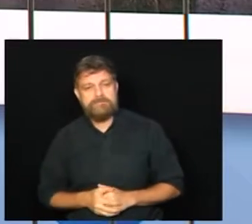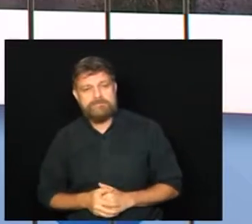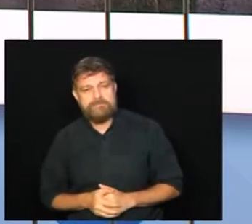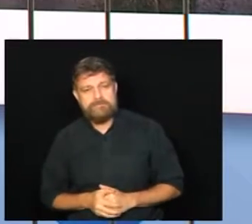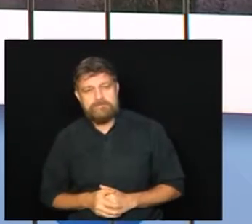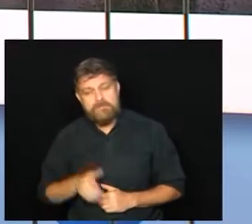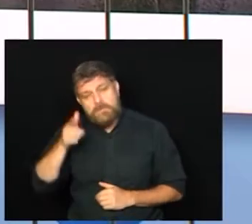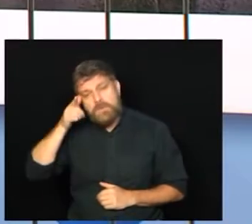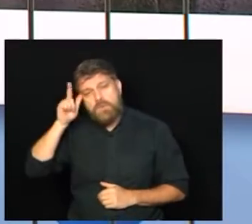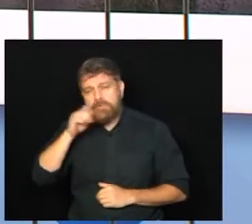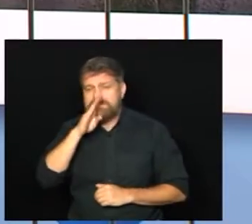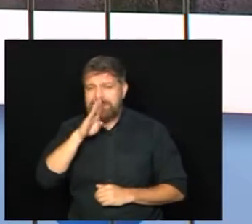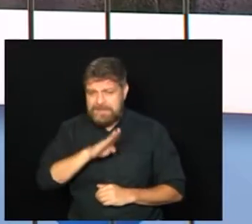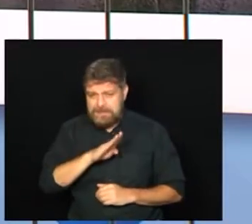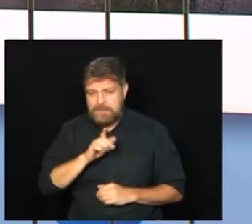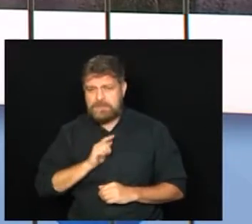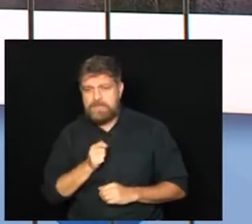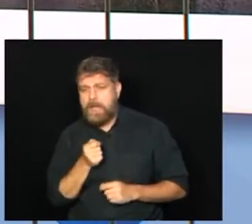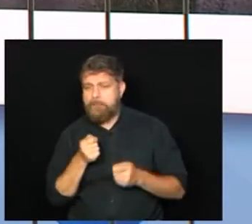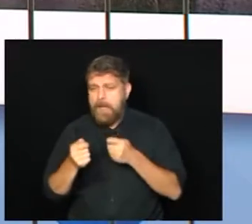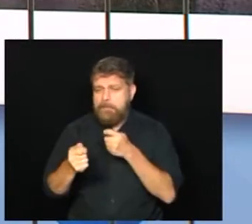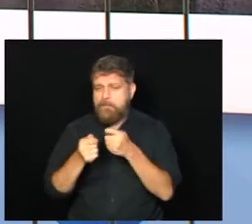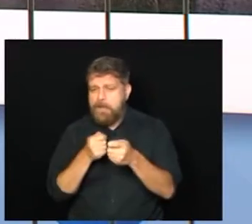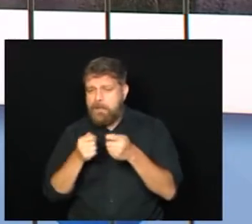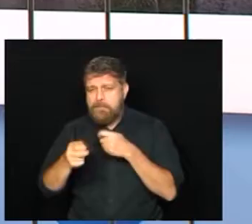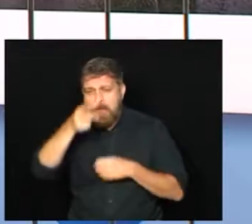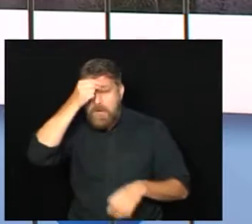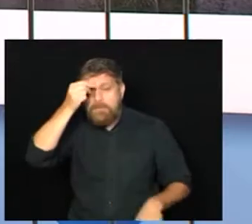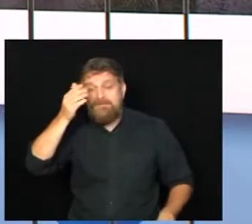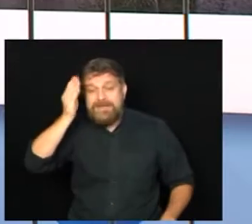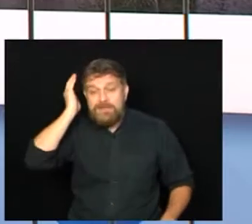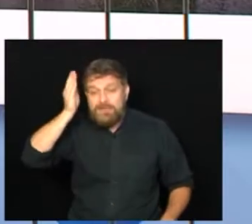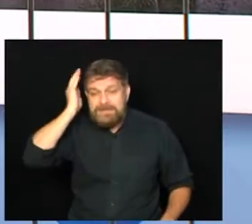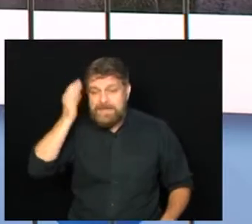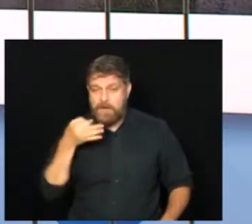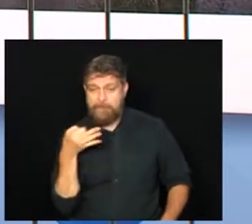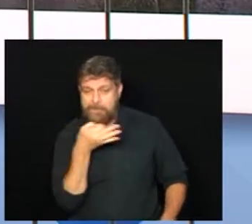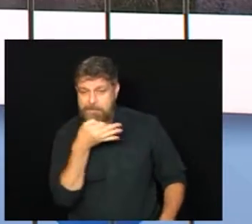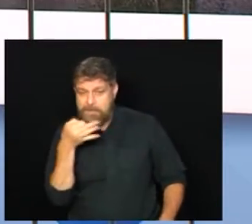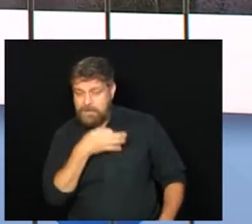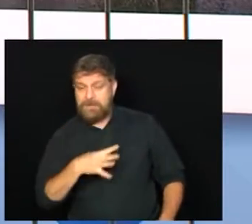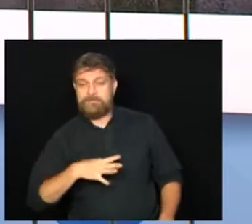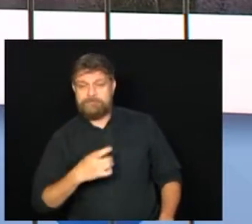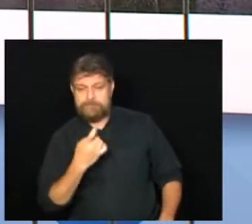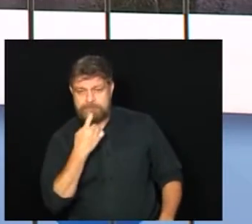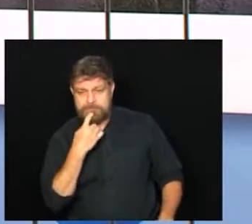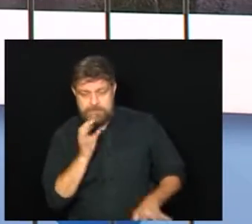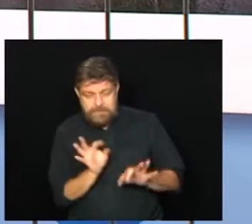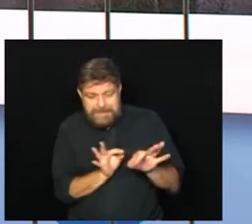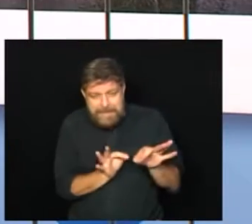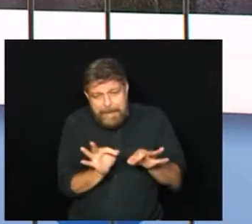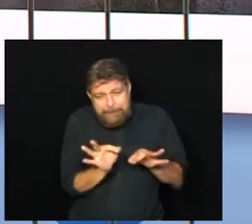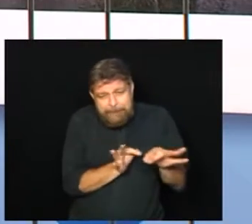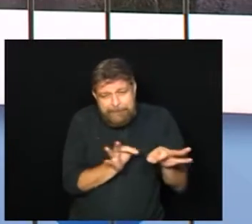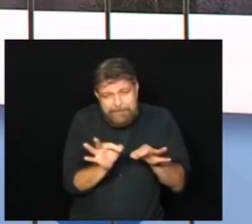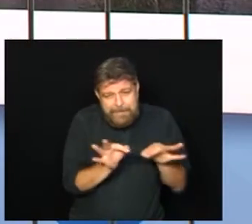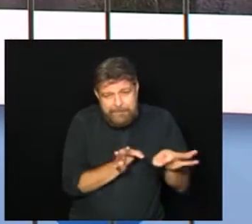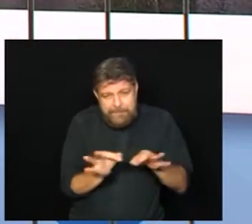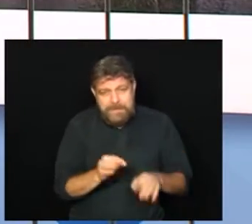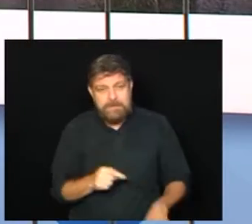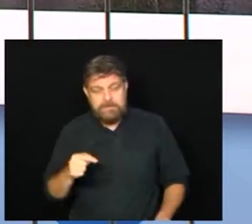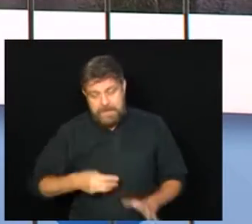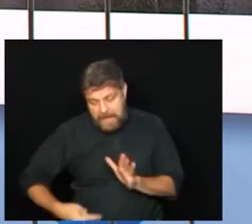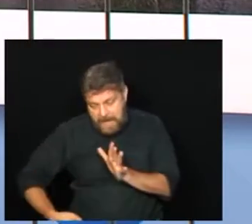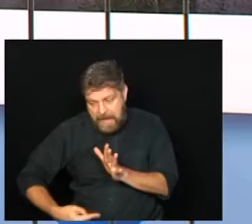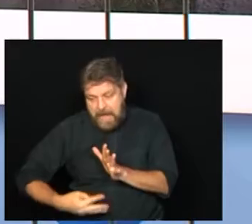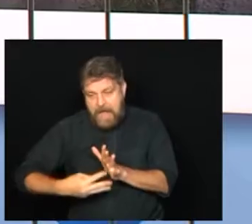E ontem à tarde, em coletiva, o prefeito Dário Saad disse que a cidade está se preparando para esta